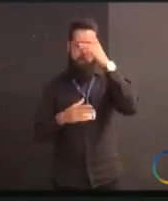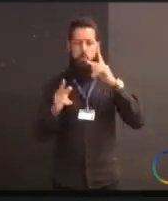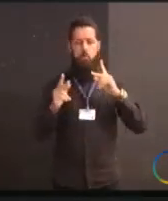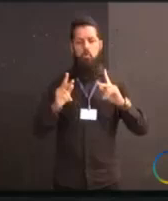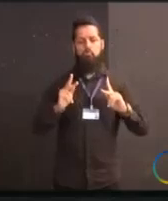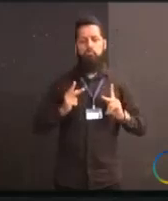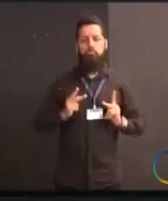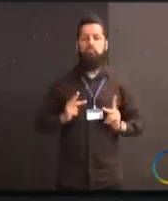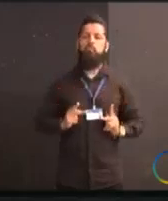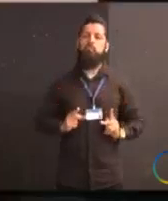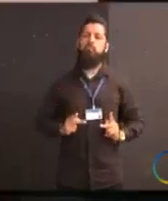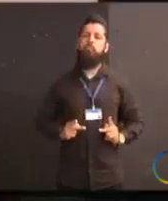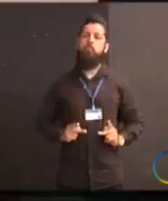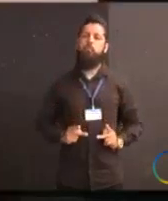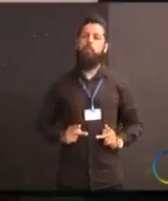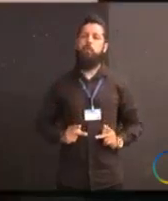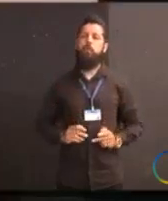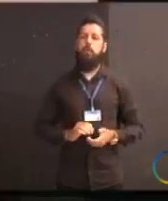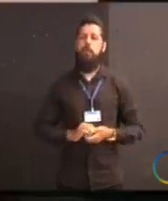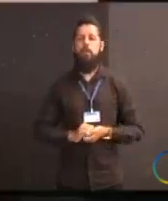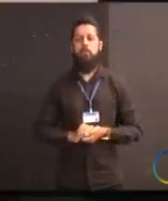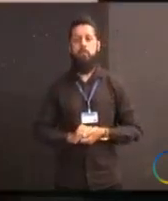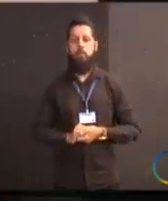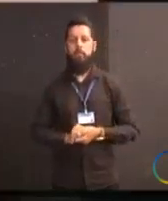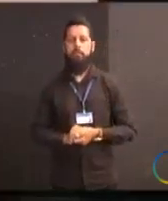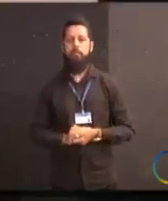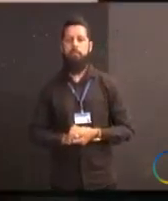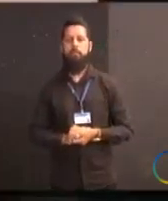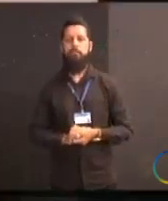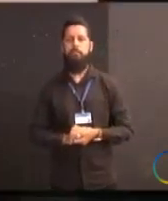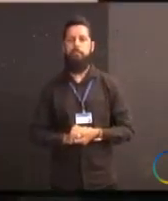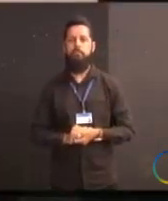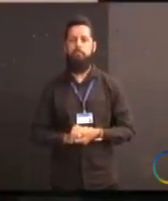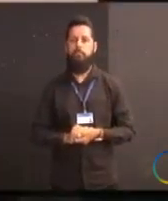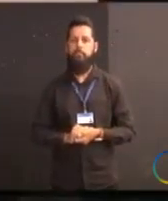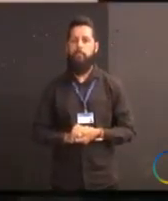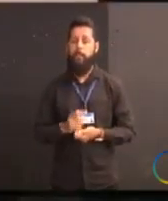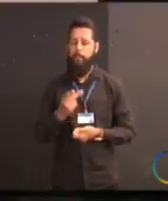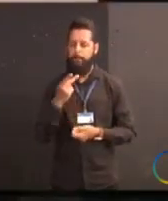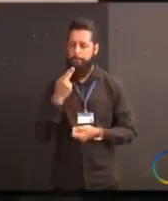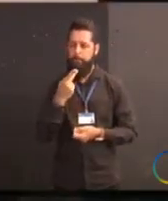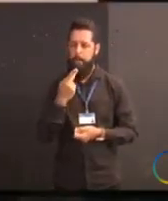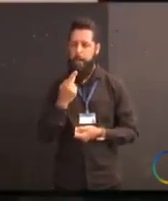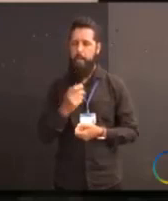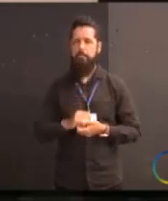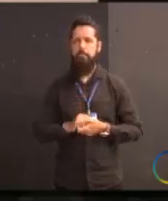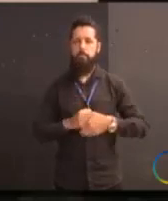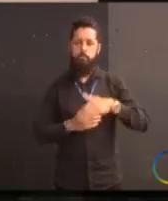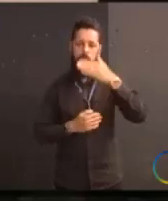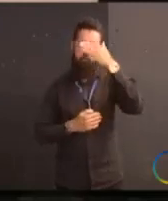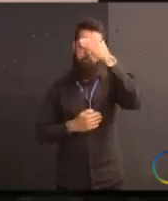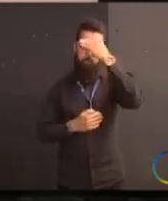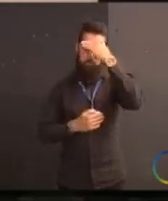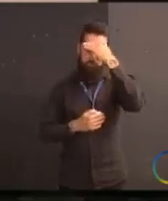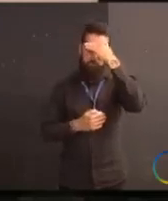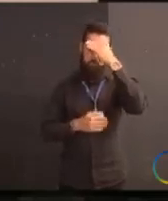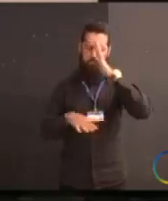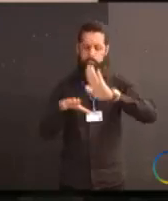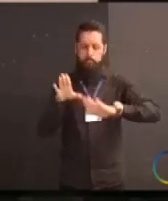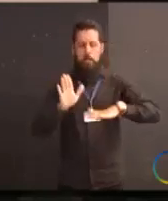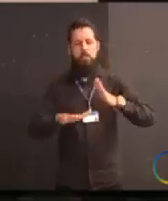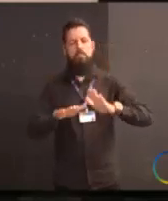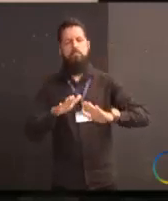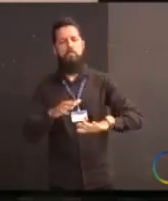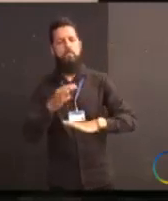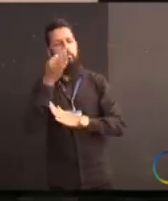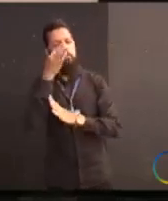humanidade. Olha o que, ele nos disse. Às vezes, tenho a impressão